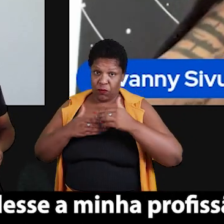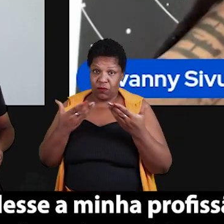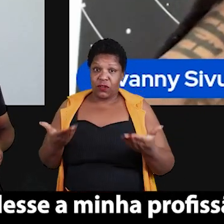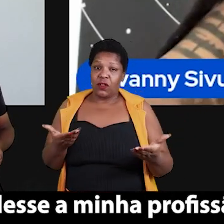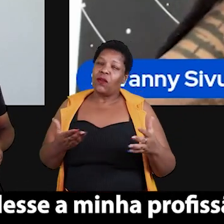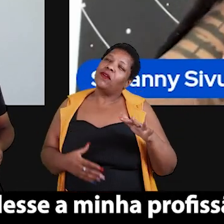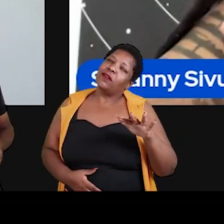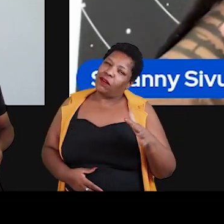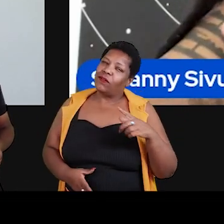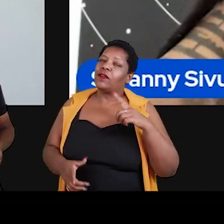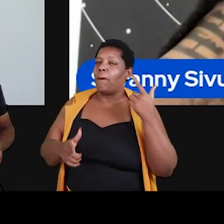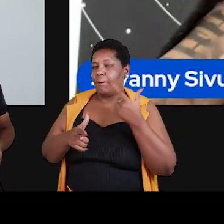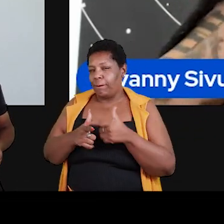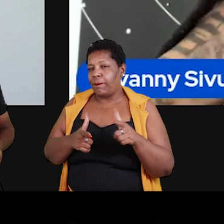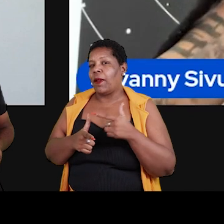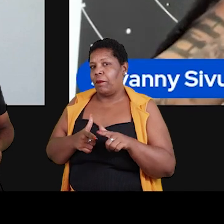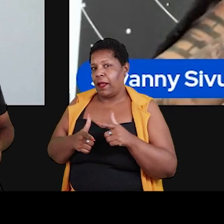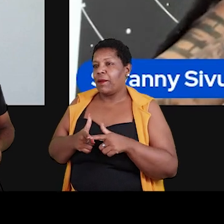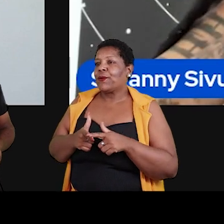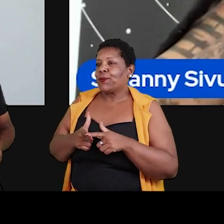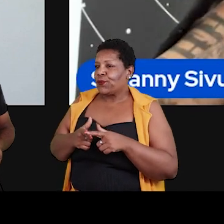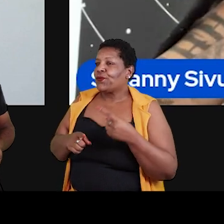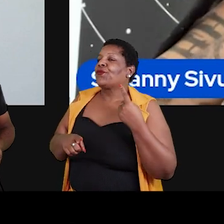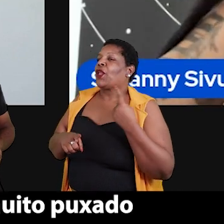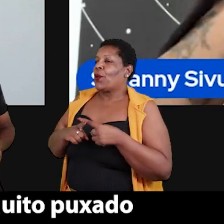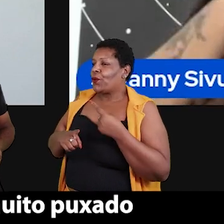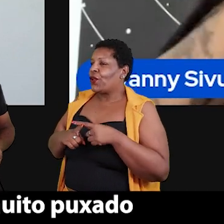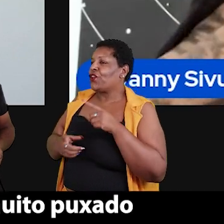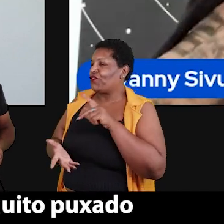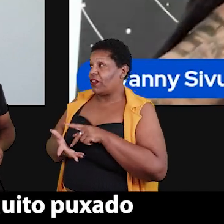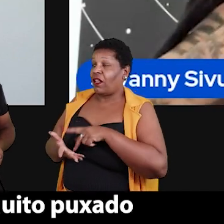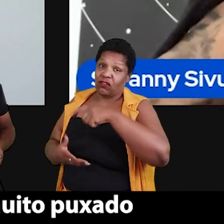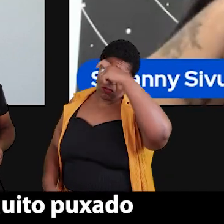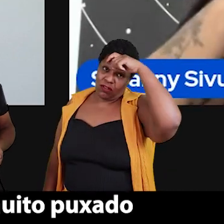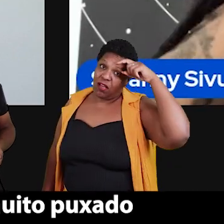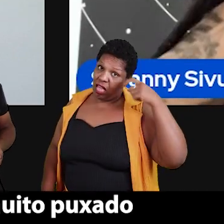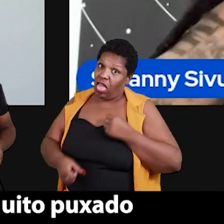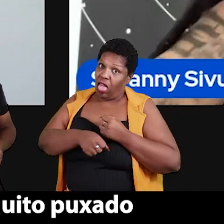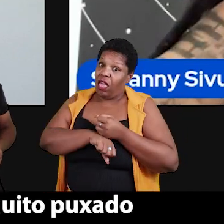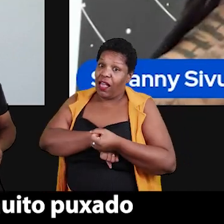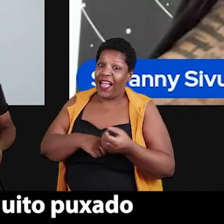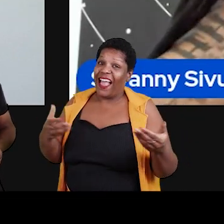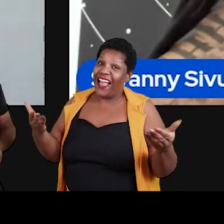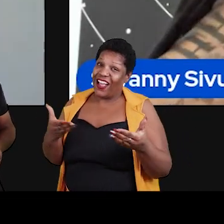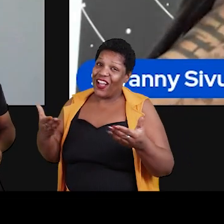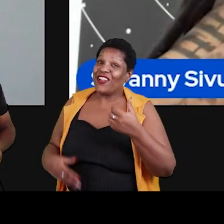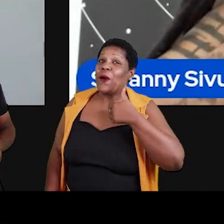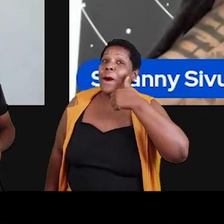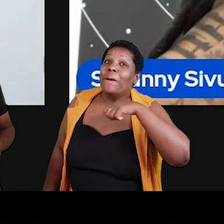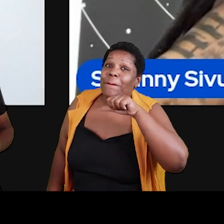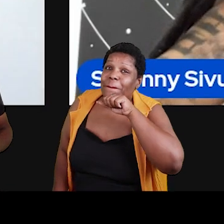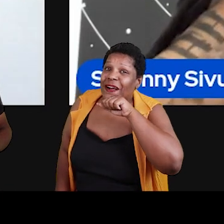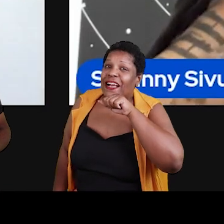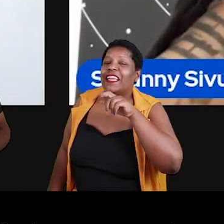talvez eu teria muito problema, porque realmente é muito puxado. E ainda mais agora que eu sou mãe, né?